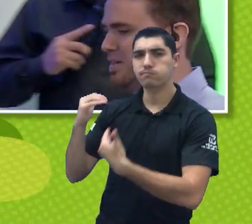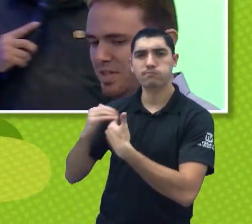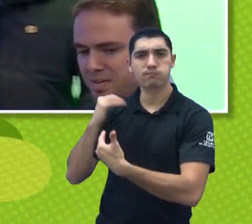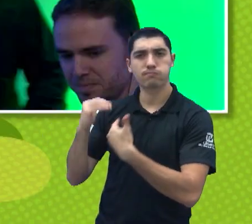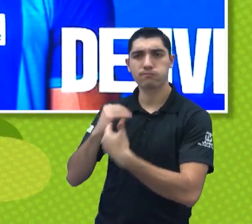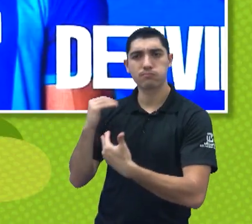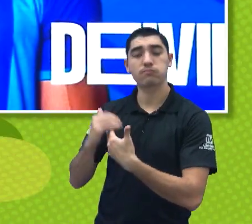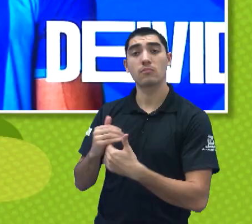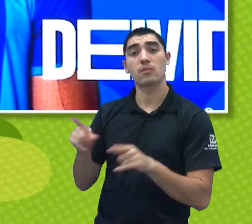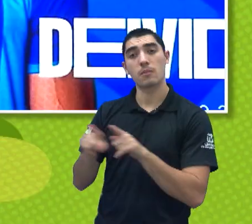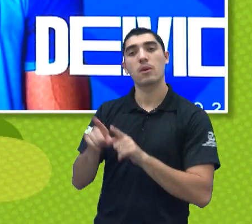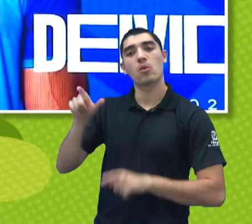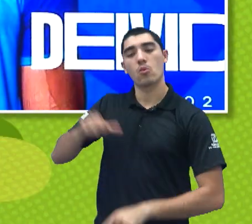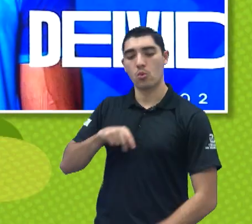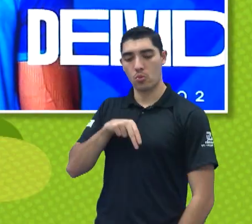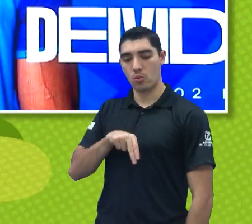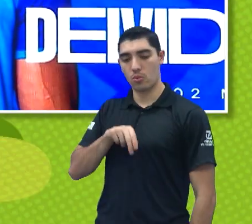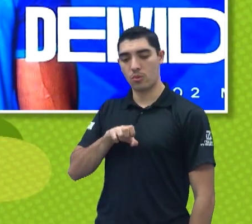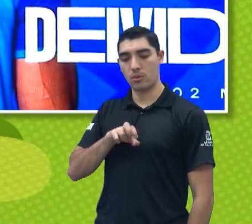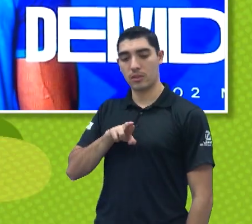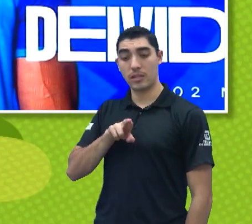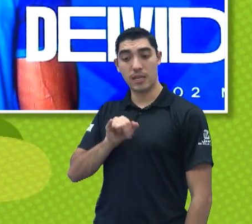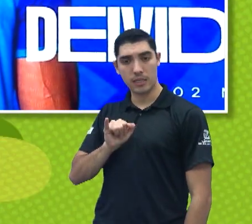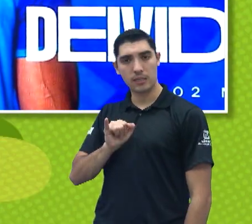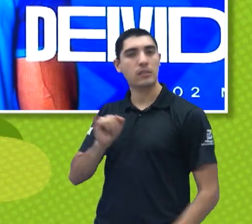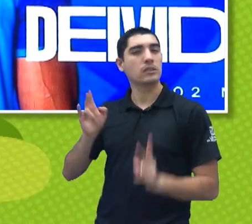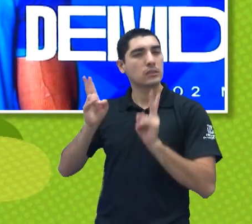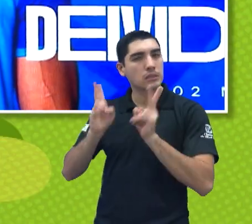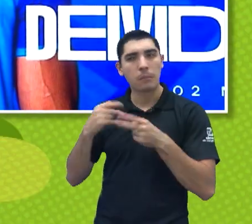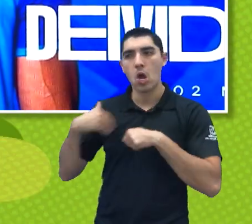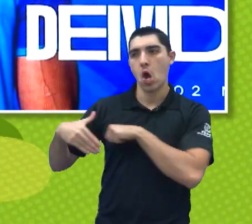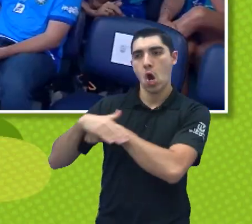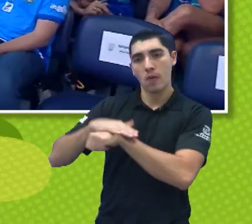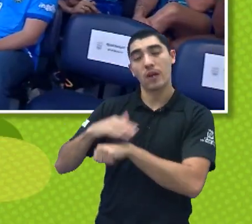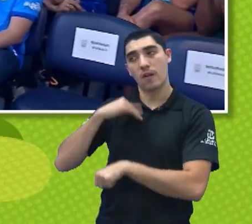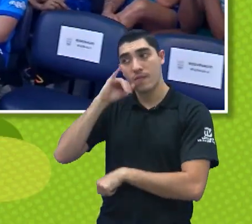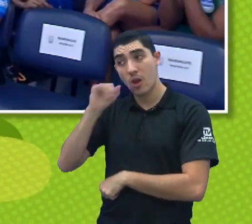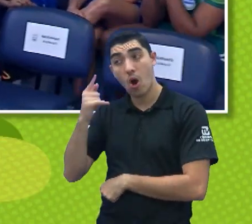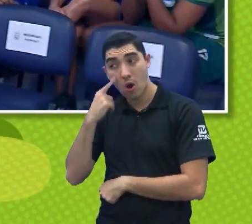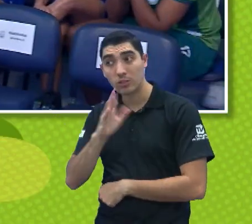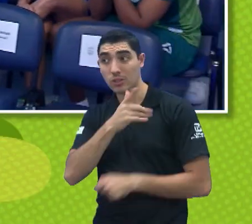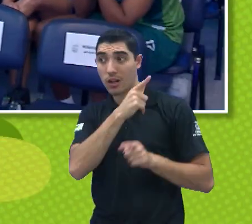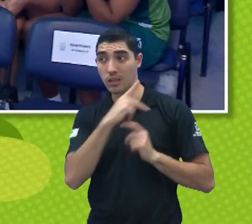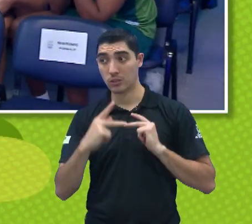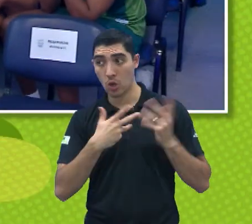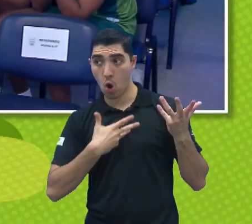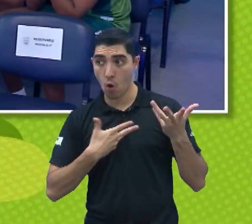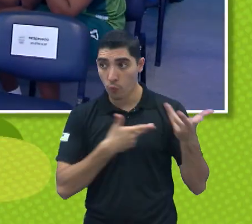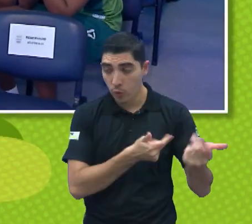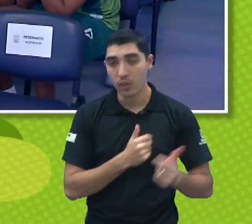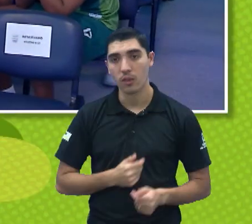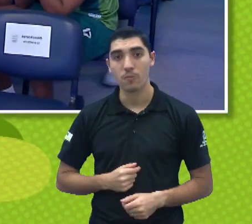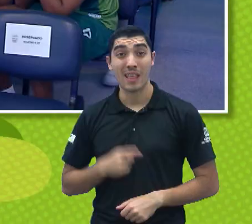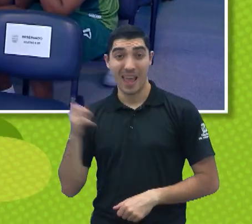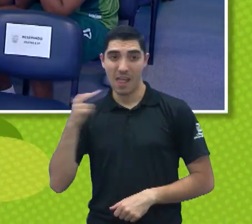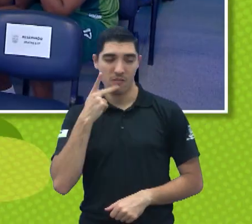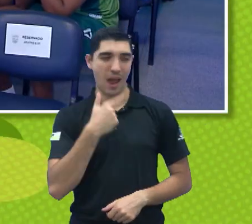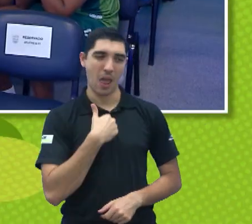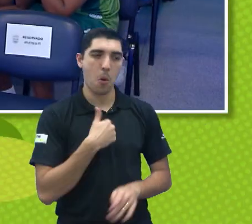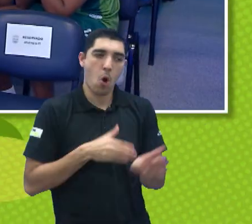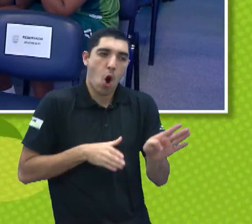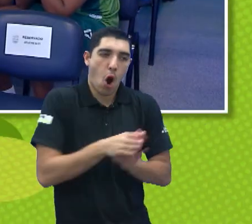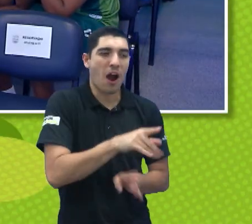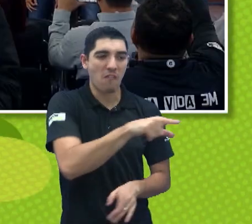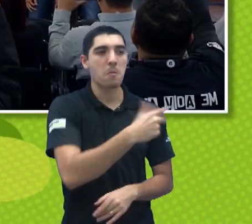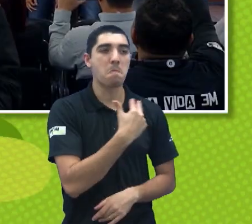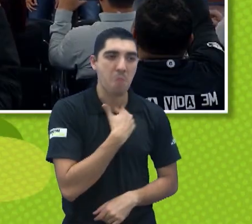Neri. Tudo eu falava com ele. Ó, recebi um convite, E ele sempre falava: eu não posso te aconselhar a ir ou não,